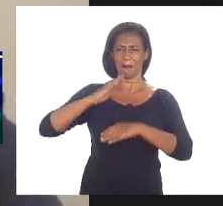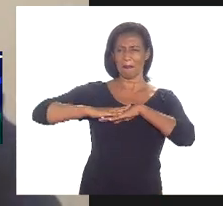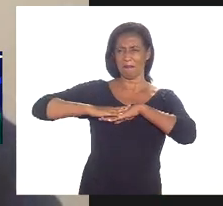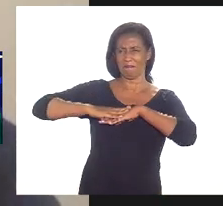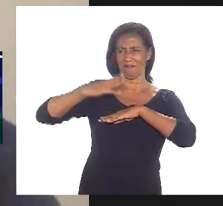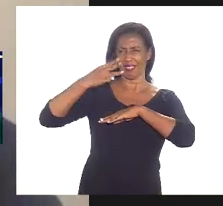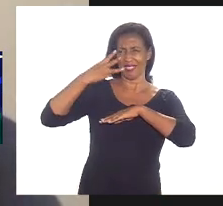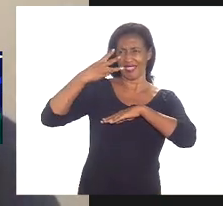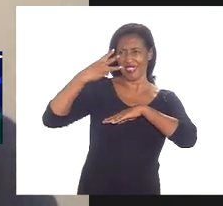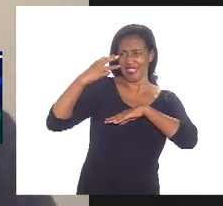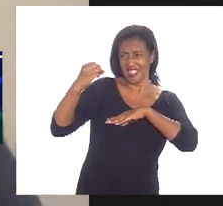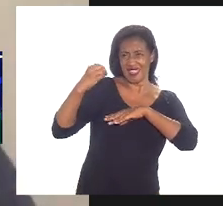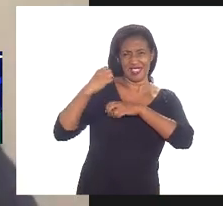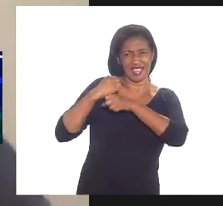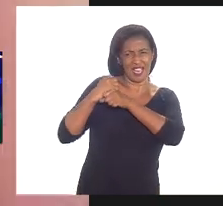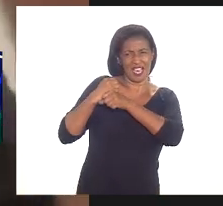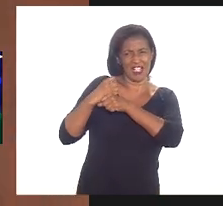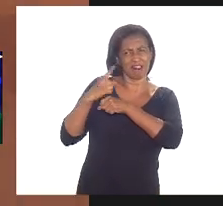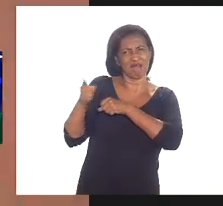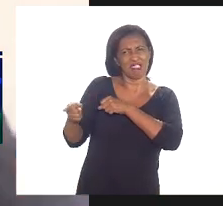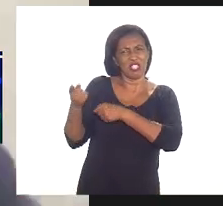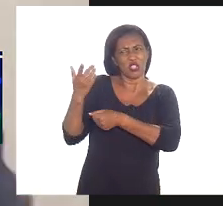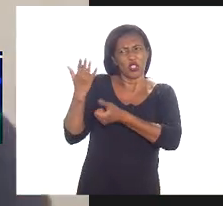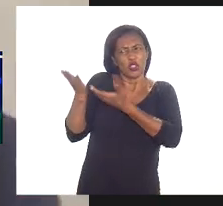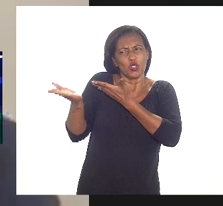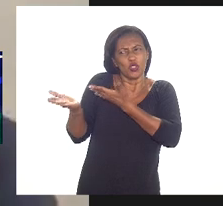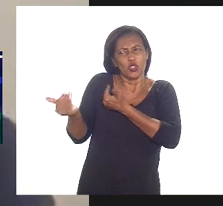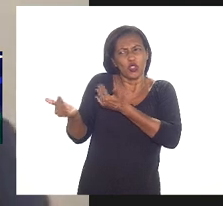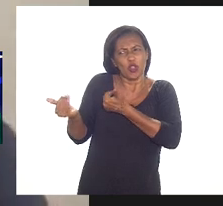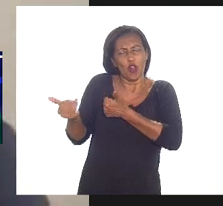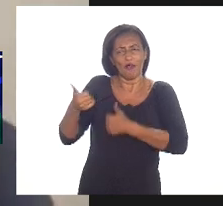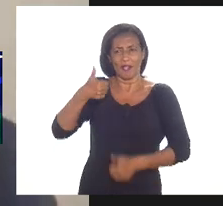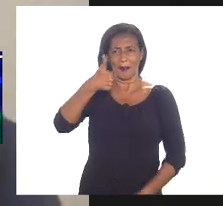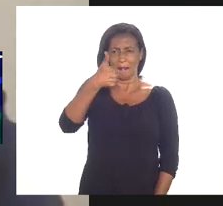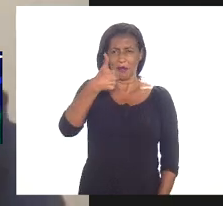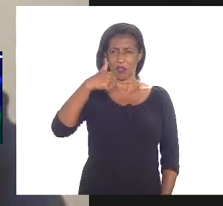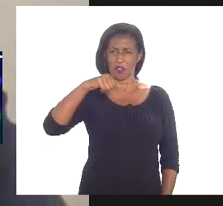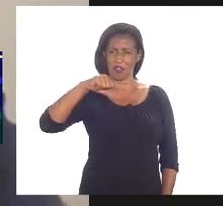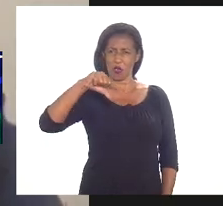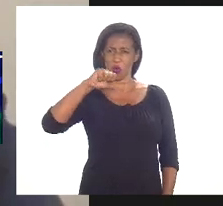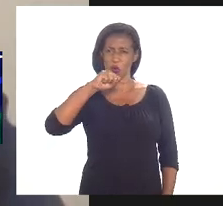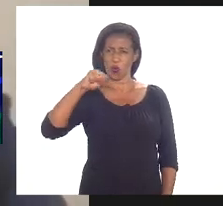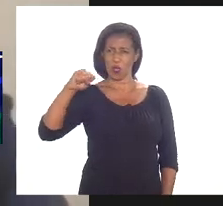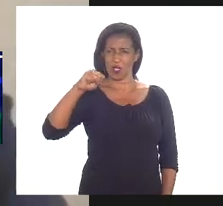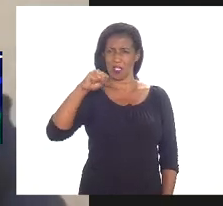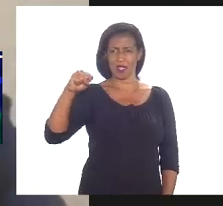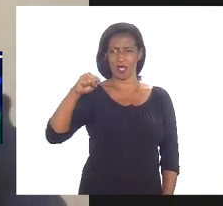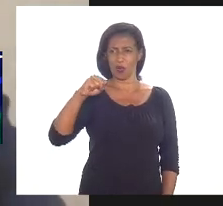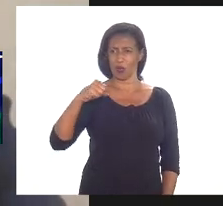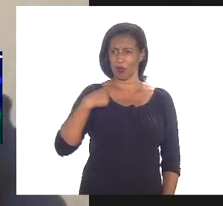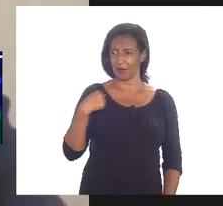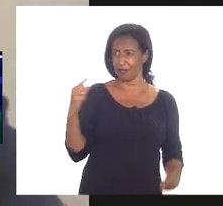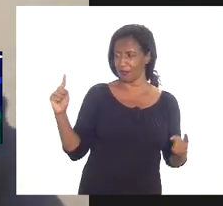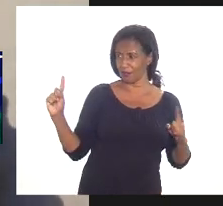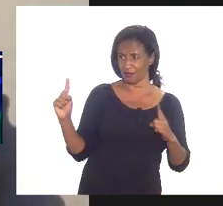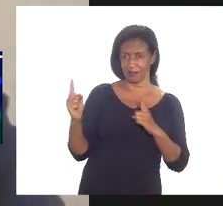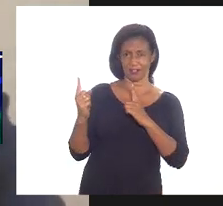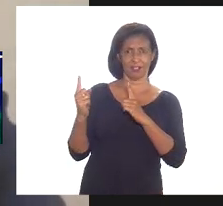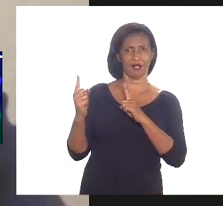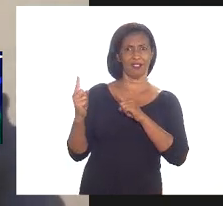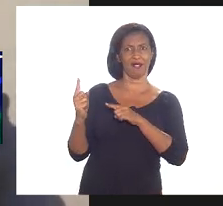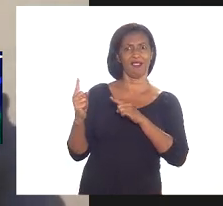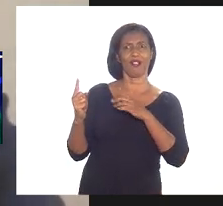mais de 30 anos ele era muito jovem 1988 eu tive a oportunidade de conhecer